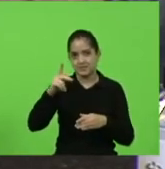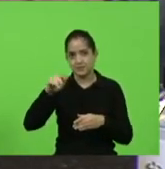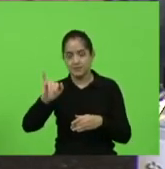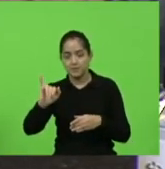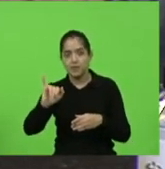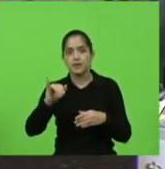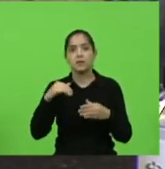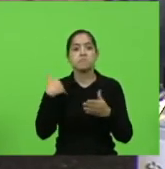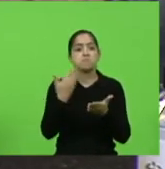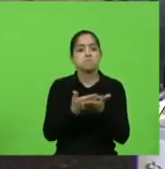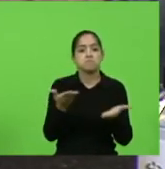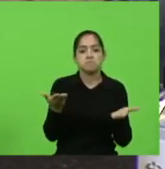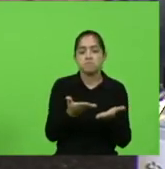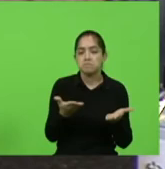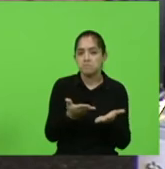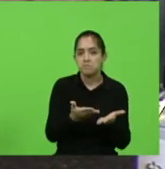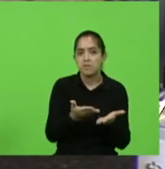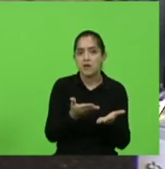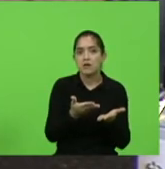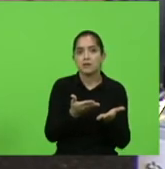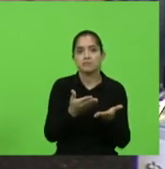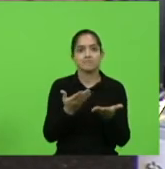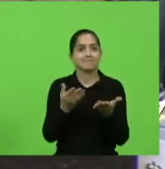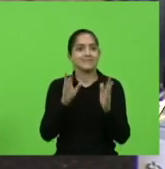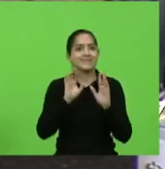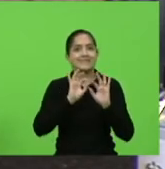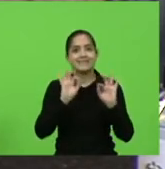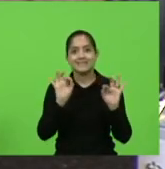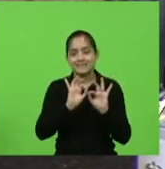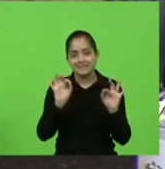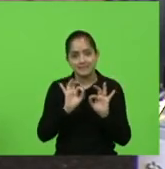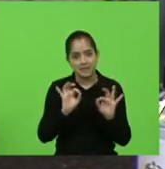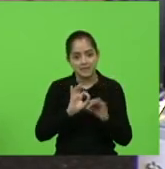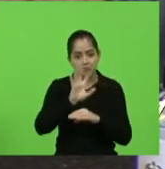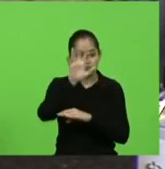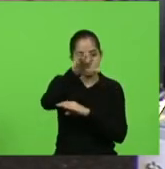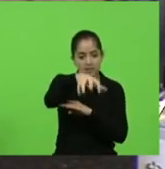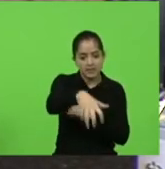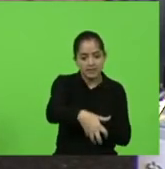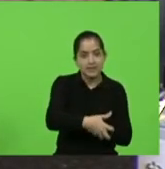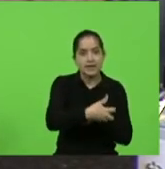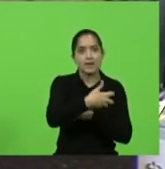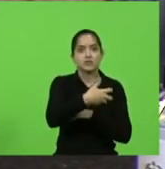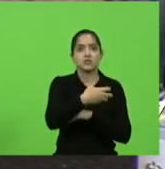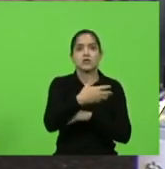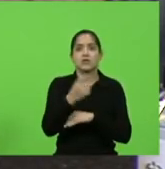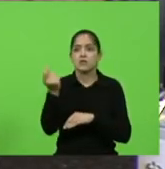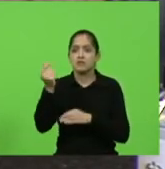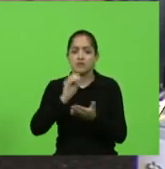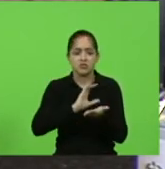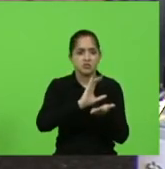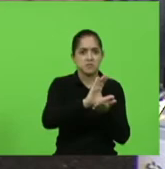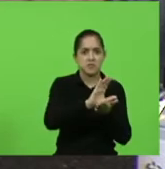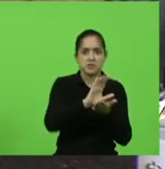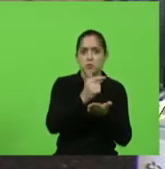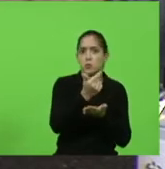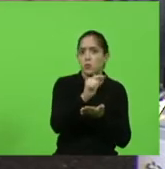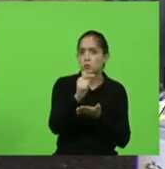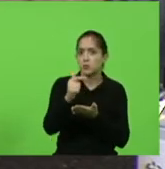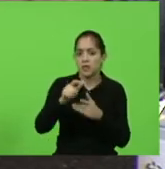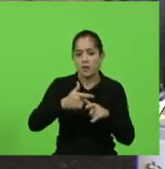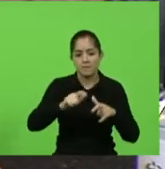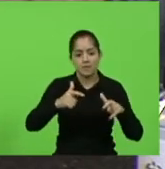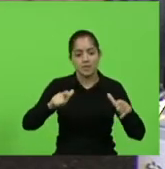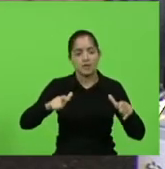até agora eles não conseguiram nem fazer uma singela dragagem, ou seja, não tem investimento nenhum, não tem ampliação dos trabalhos,